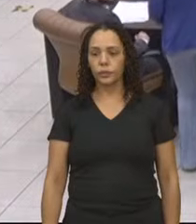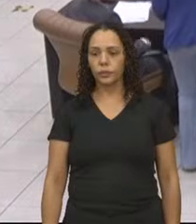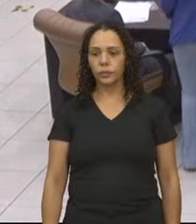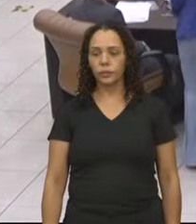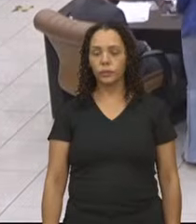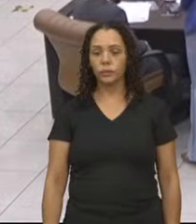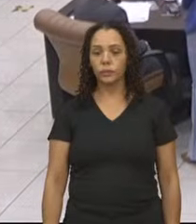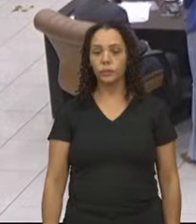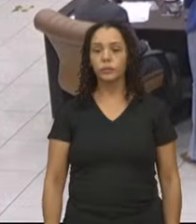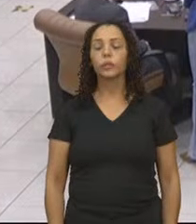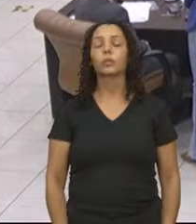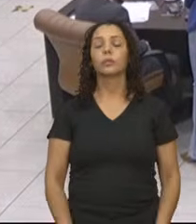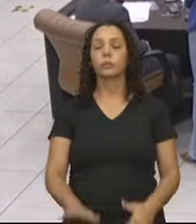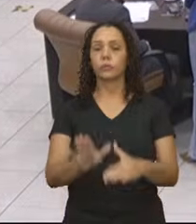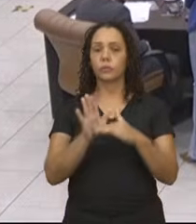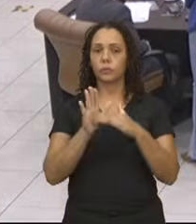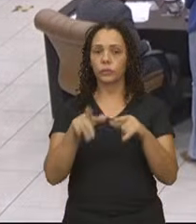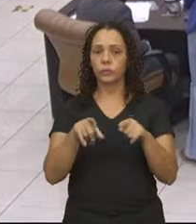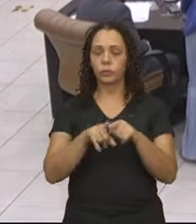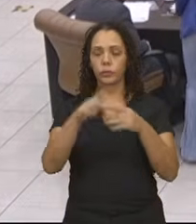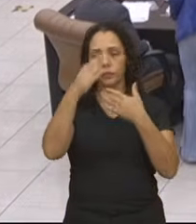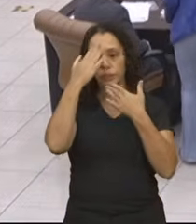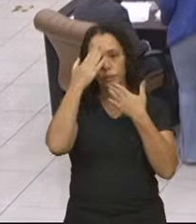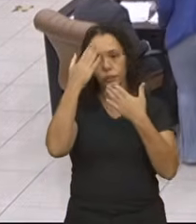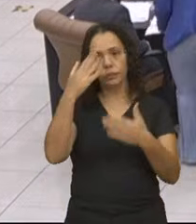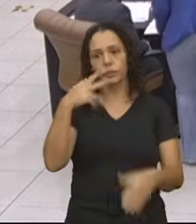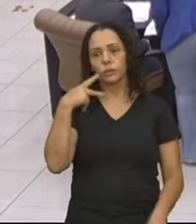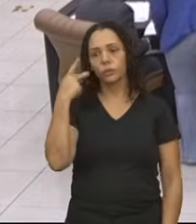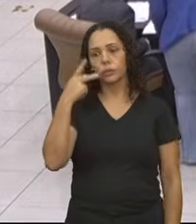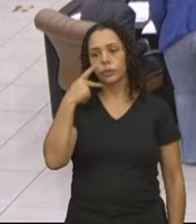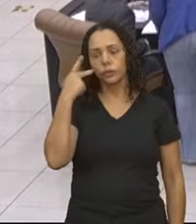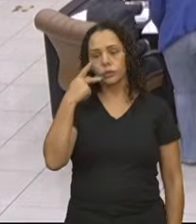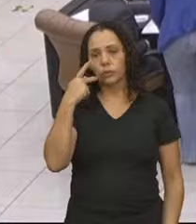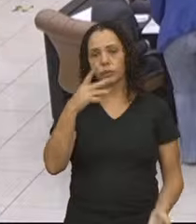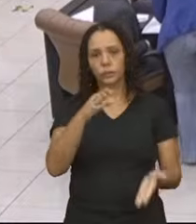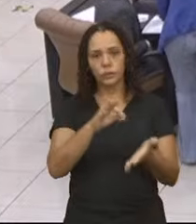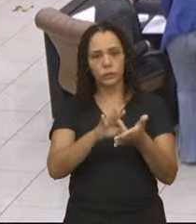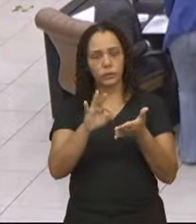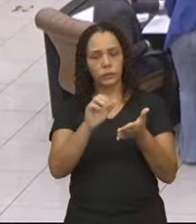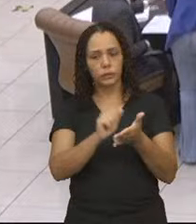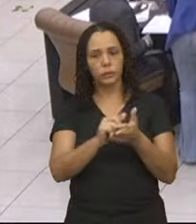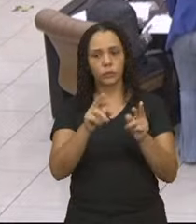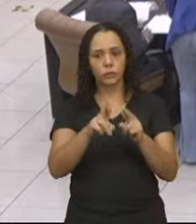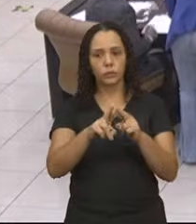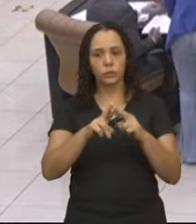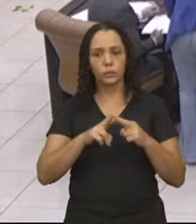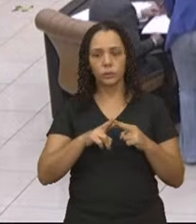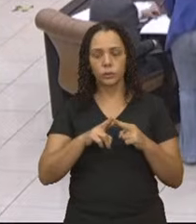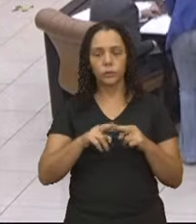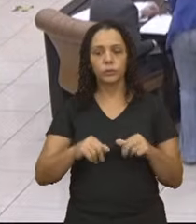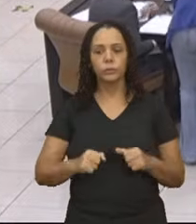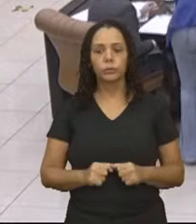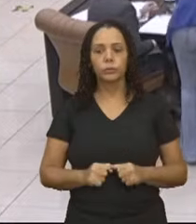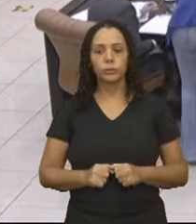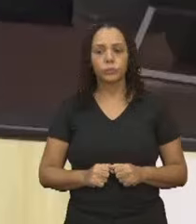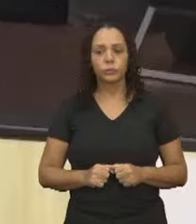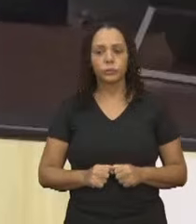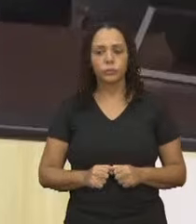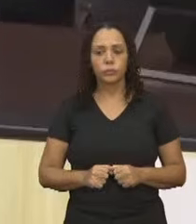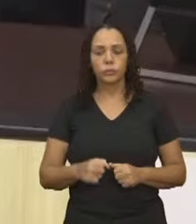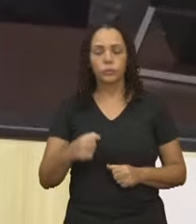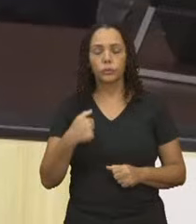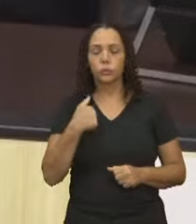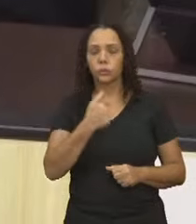Eu quero colaborar também, quero agradecer aos nobres vereadores que assinaram o requerimento junto conosco.